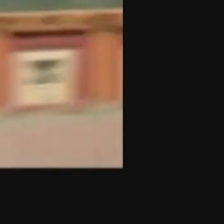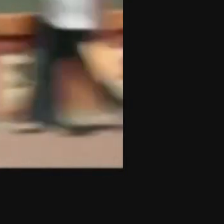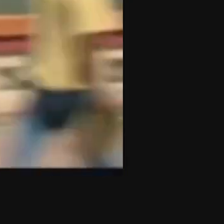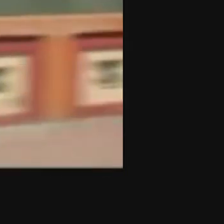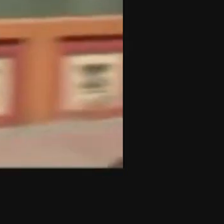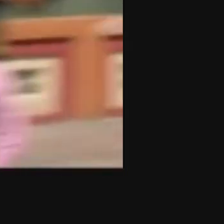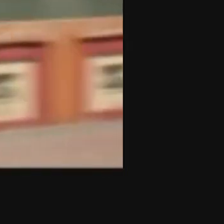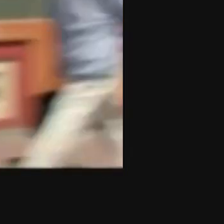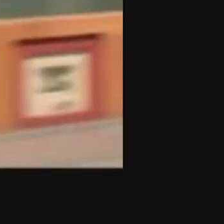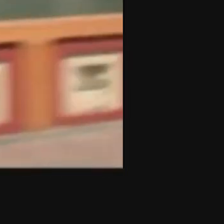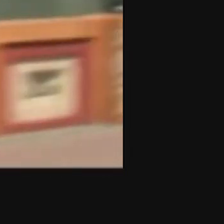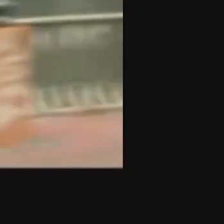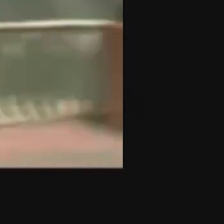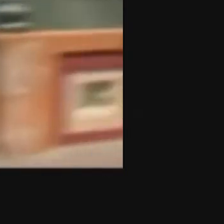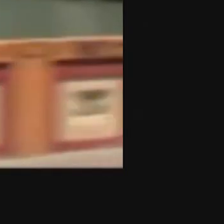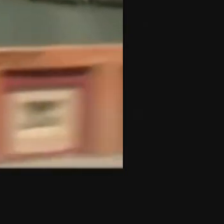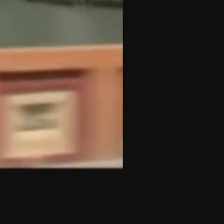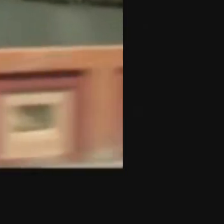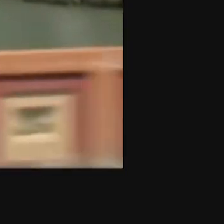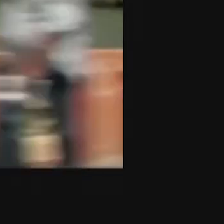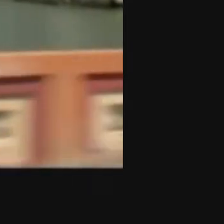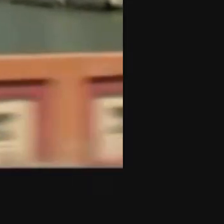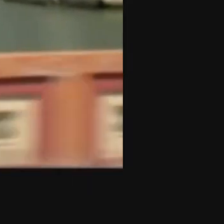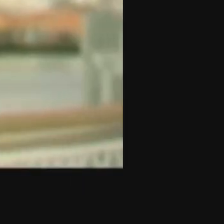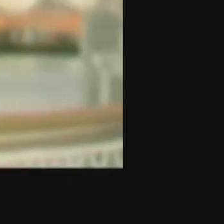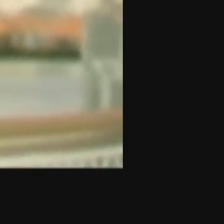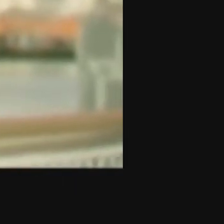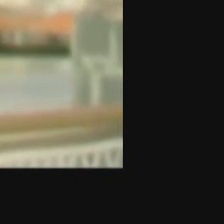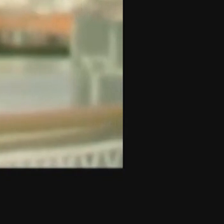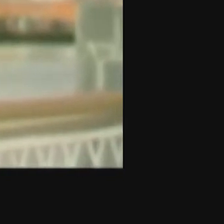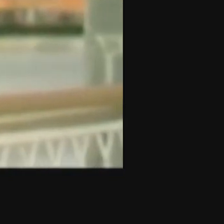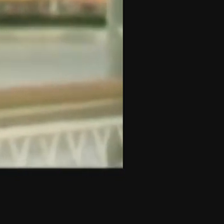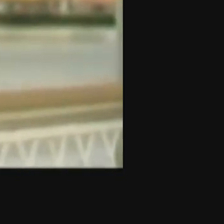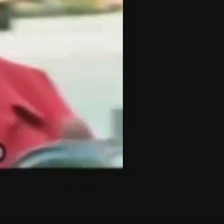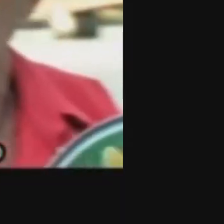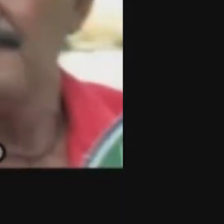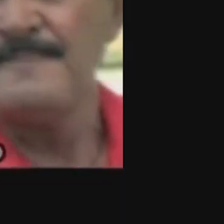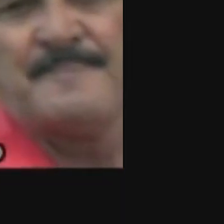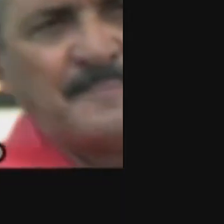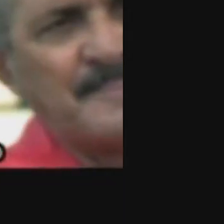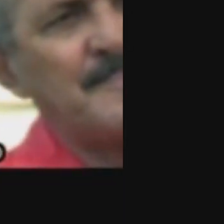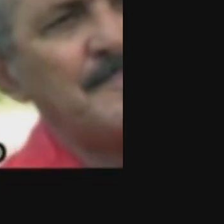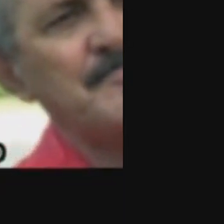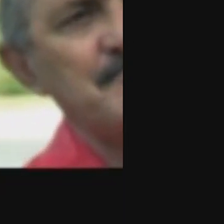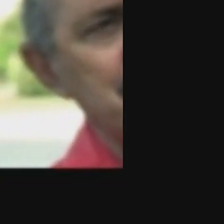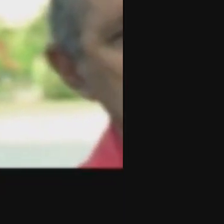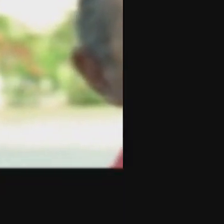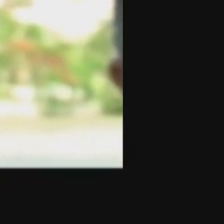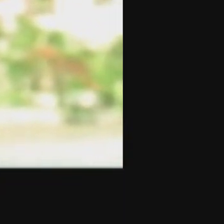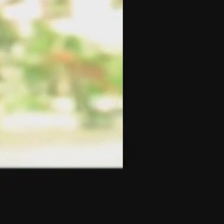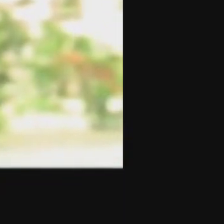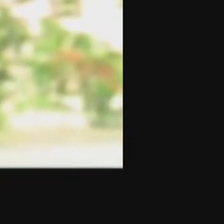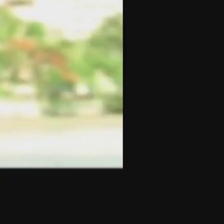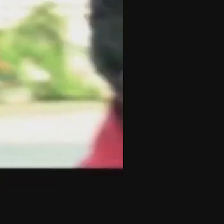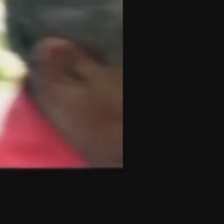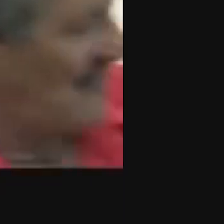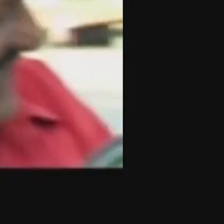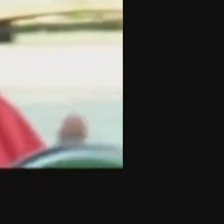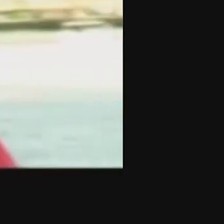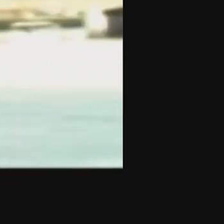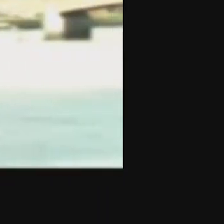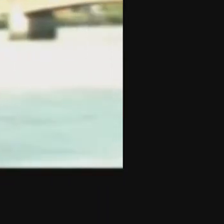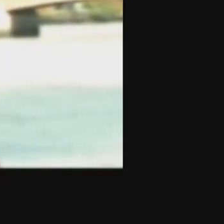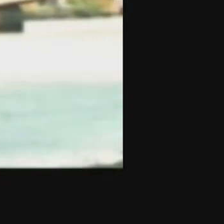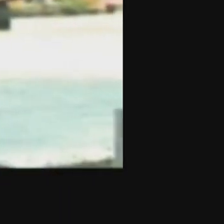também canto, veja aí se não esquece. O que acontece no mundo nem tudo é o que parece. E você canta, eu também canto, veja aí se não